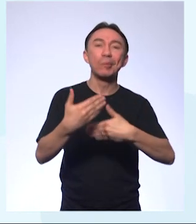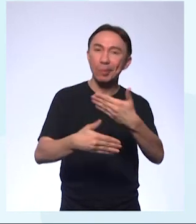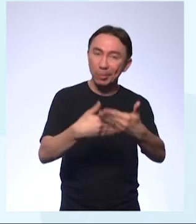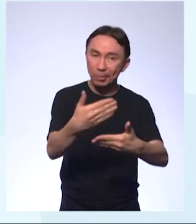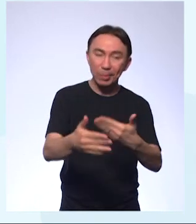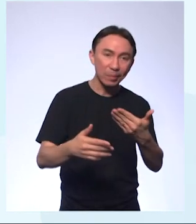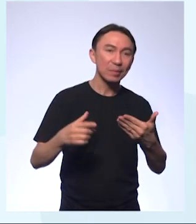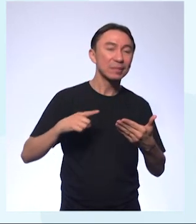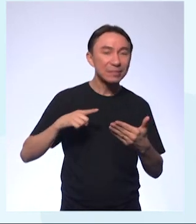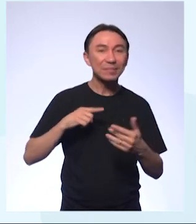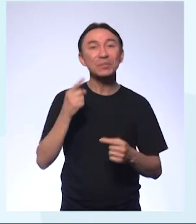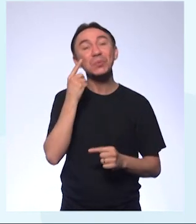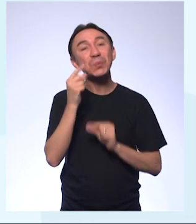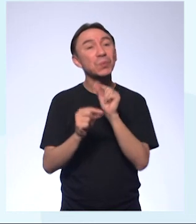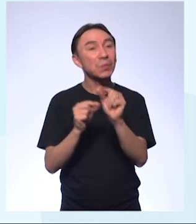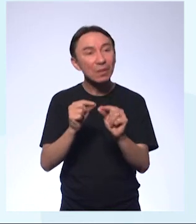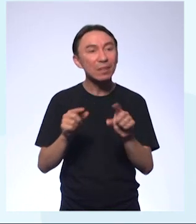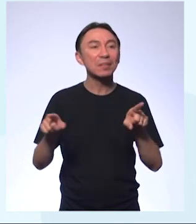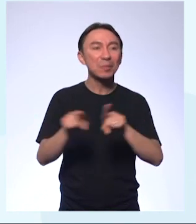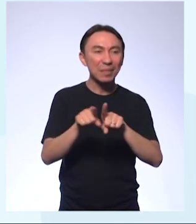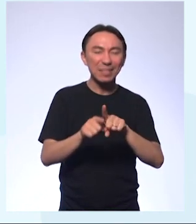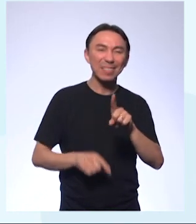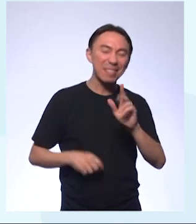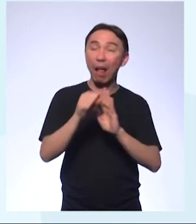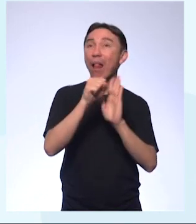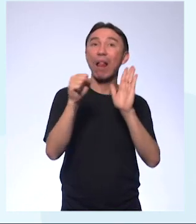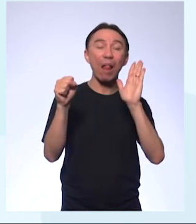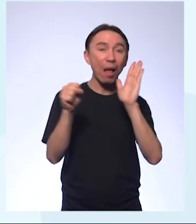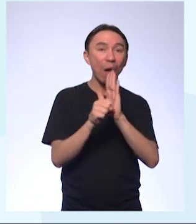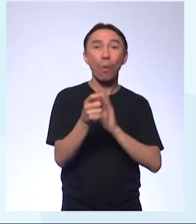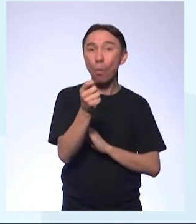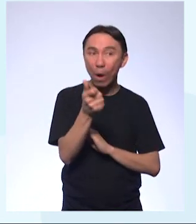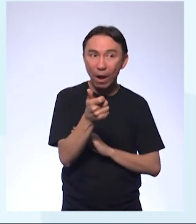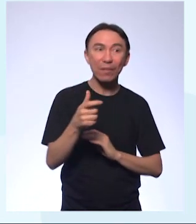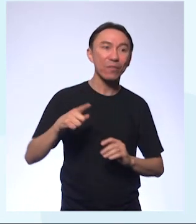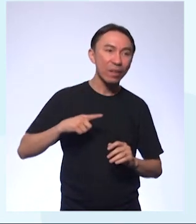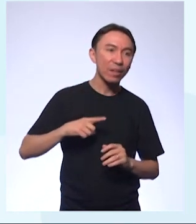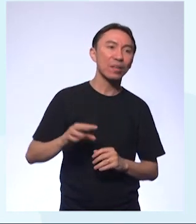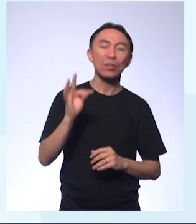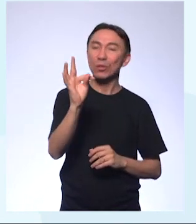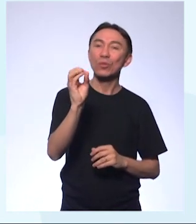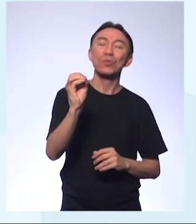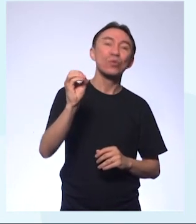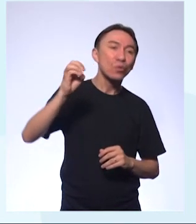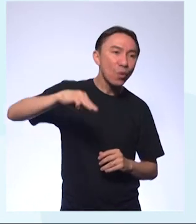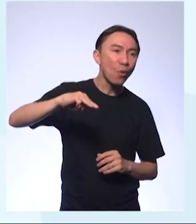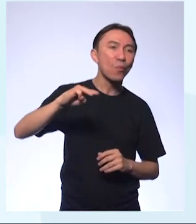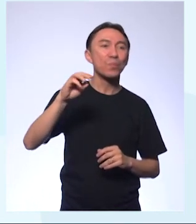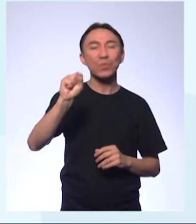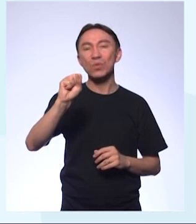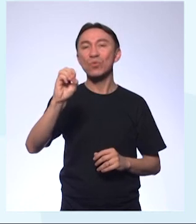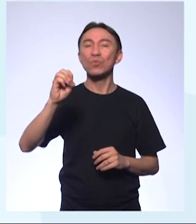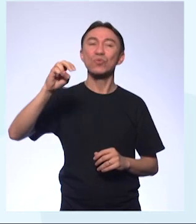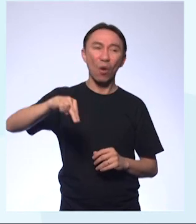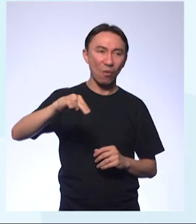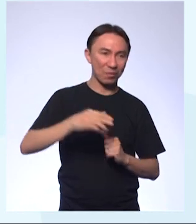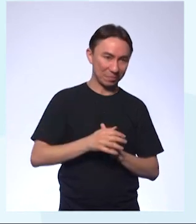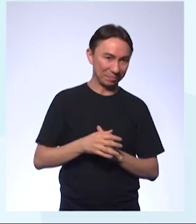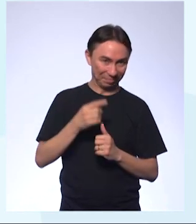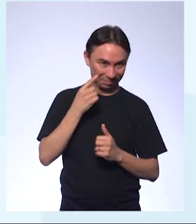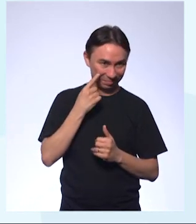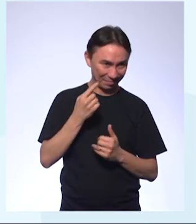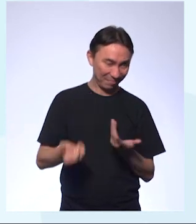é que começaram a trabalhar com aquilo que seria a composição da matéria, a ideia de o que compõe a matéria, né? E